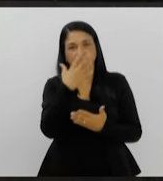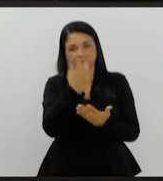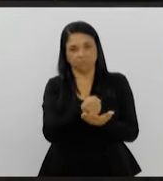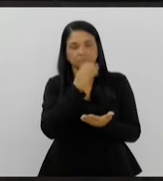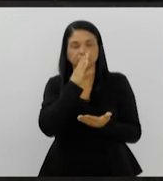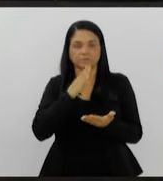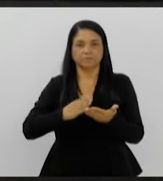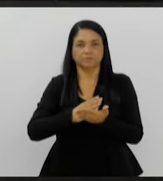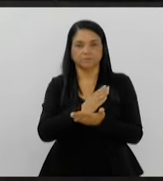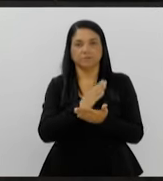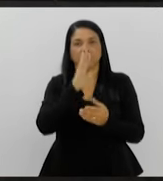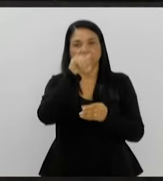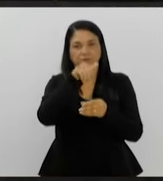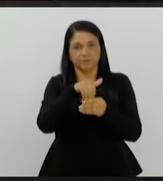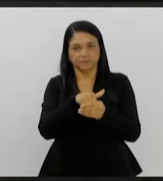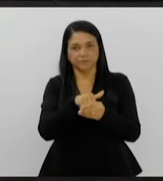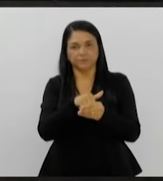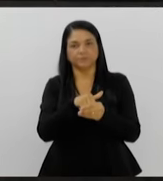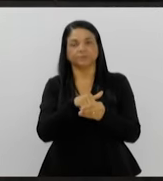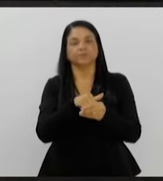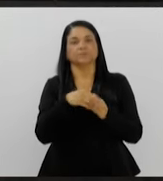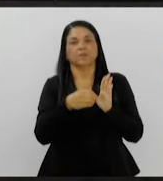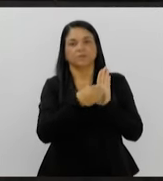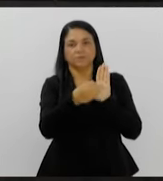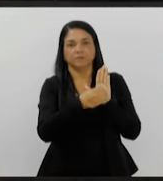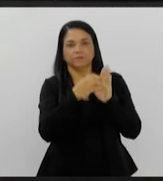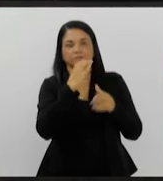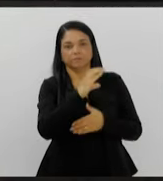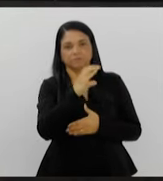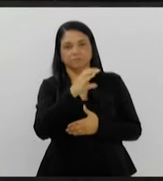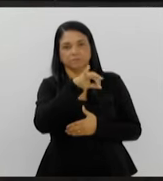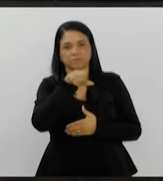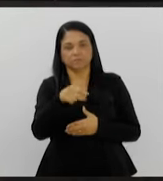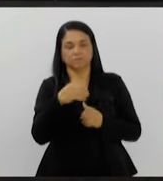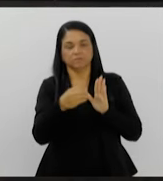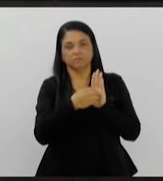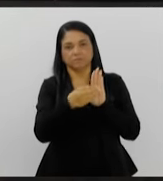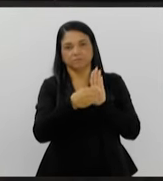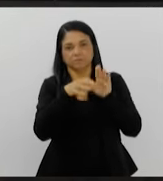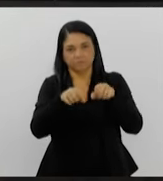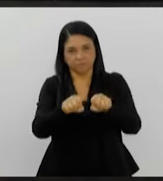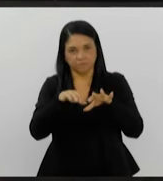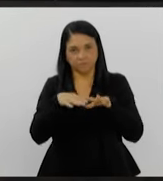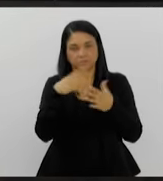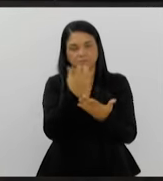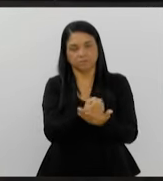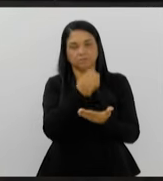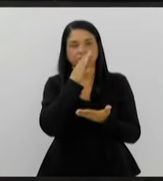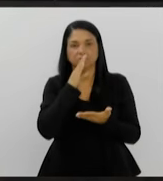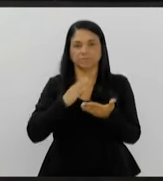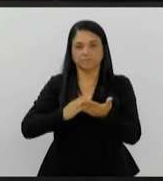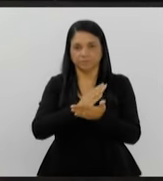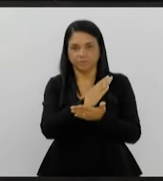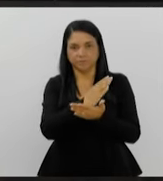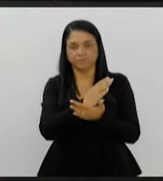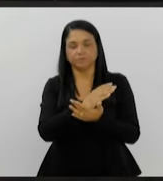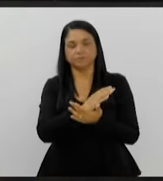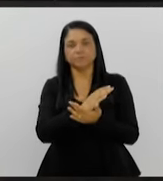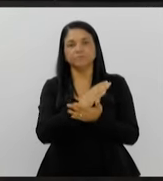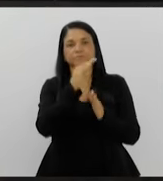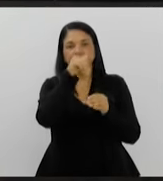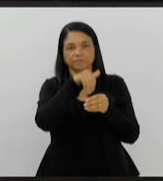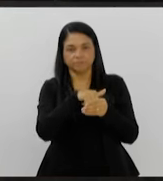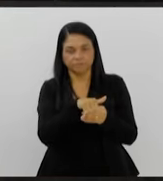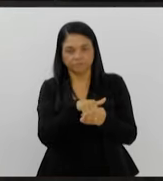aprovado em votação o parecer da ccj à emendas de plenário senhores aprova permaneço Como estão aprovado em